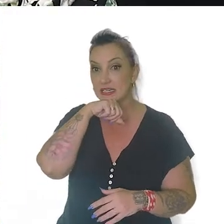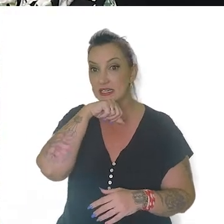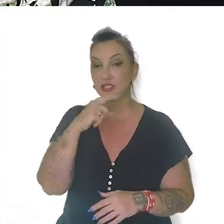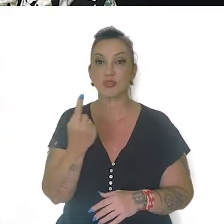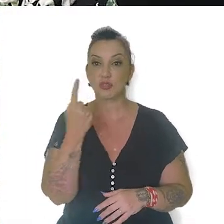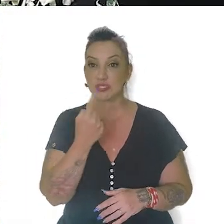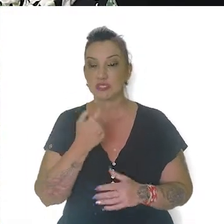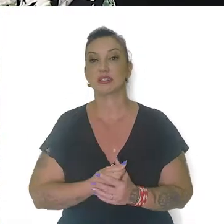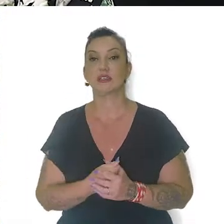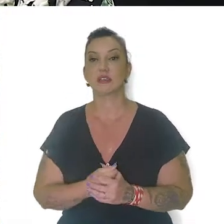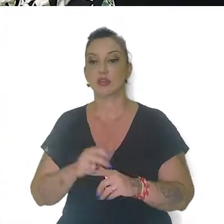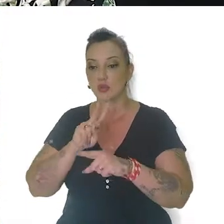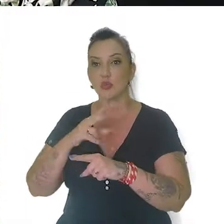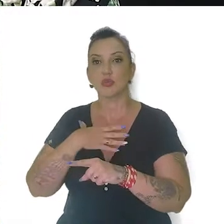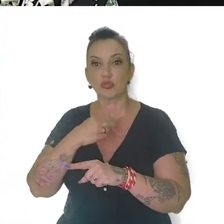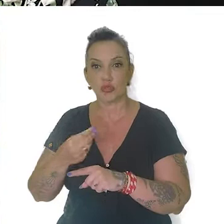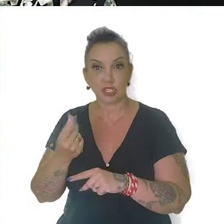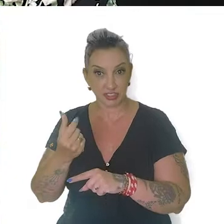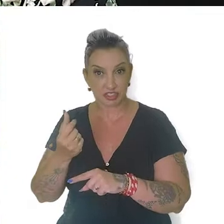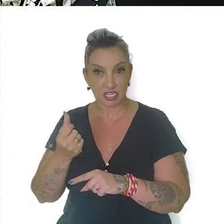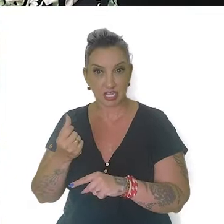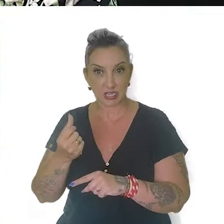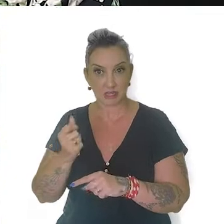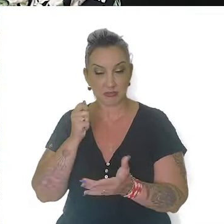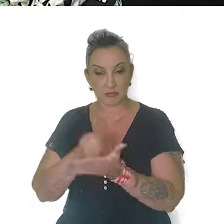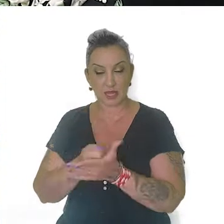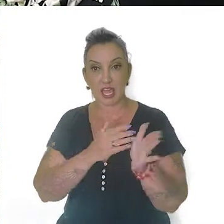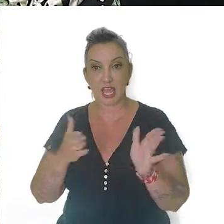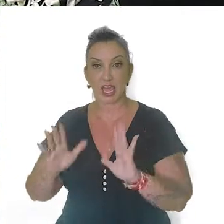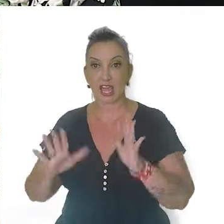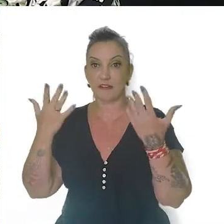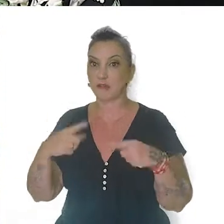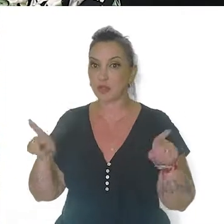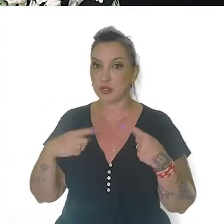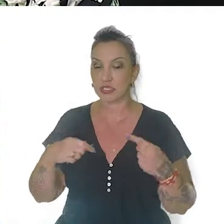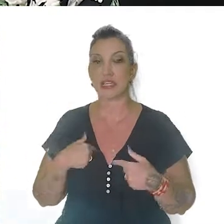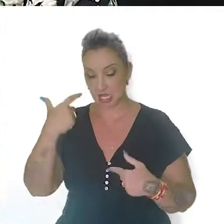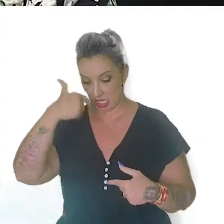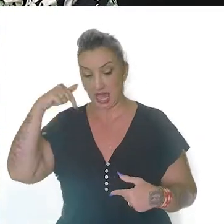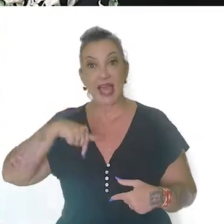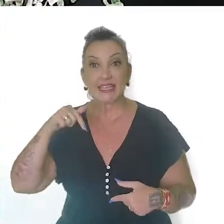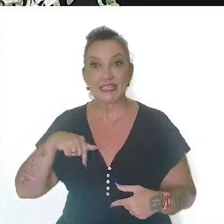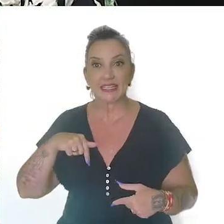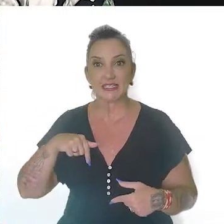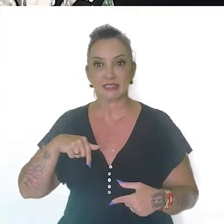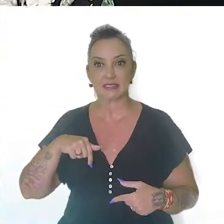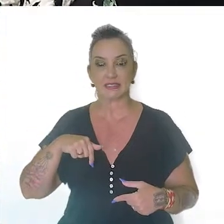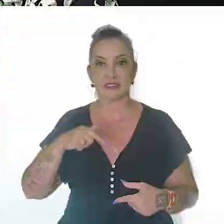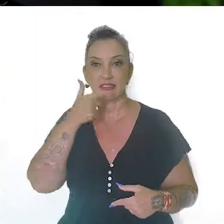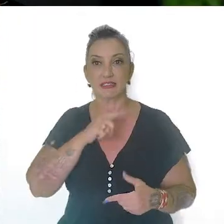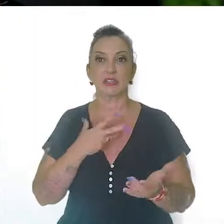sou mãe solo, né? Sustento meu filho com a discotecagem, com produção de evento, com música, e eu tô